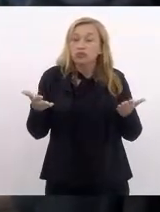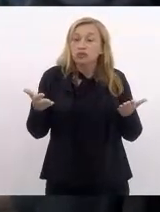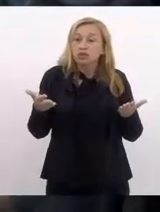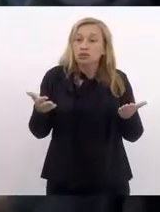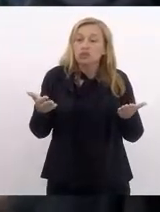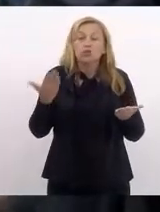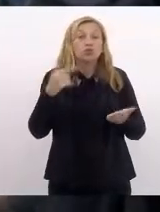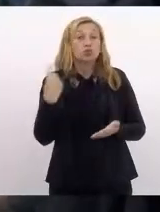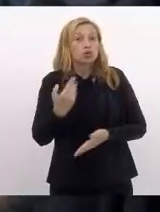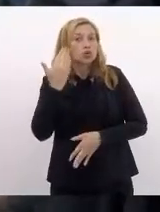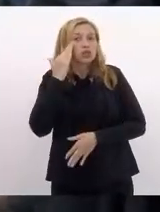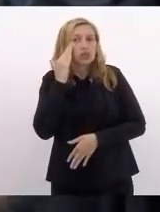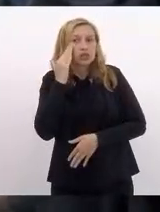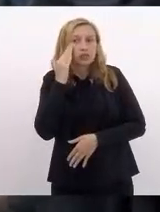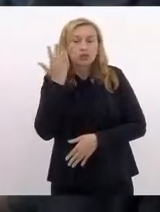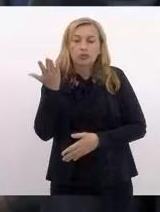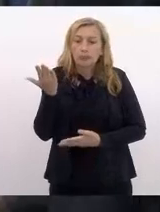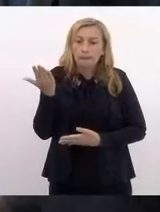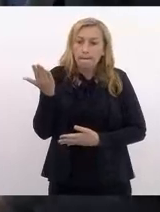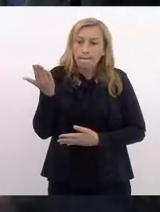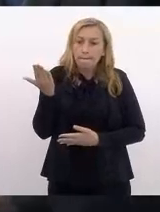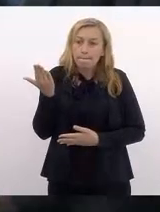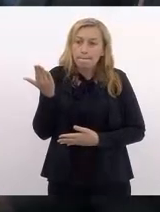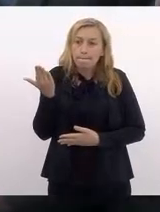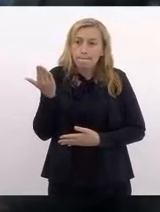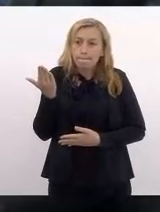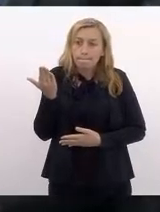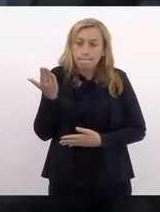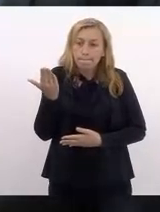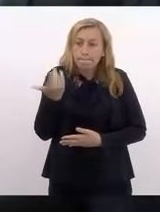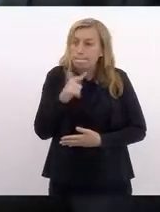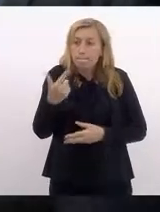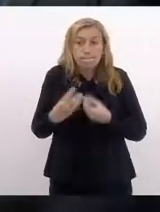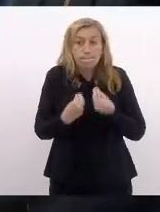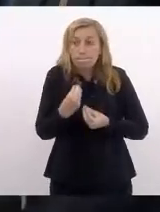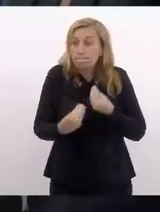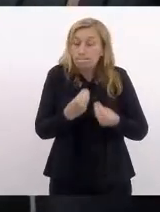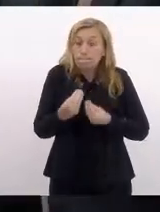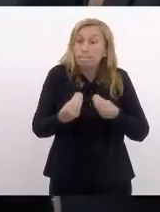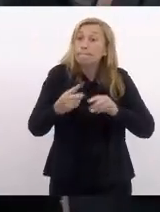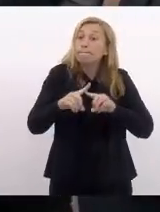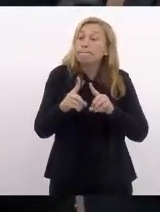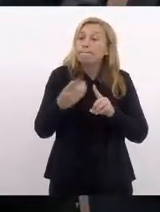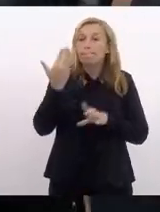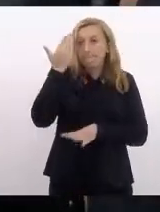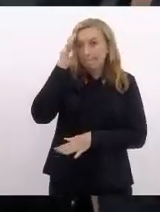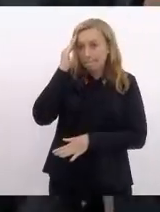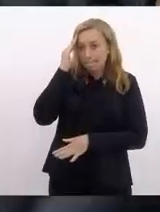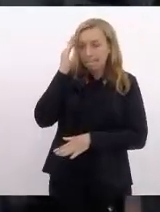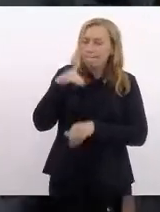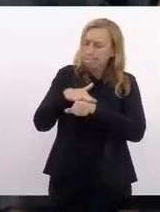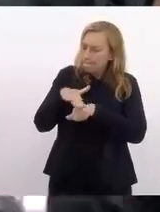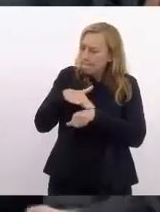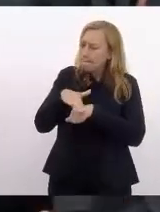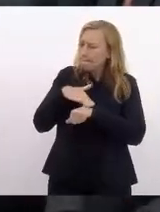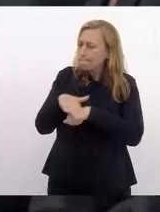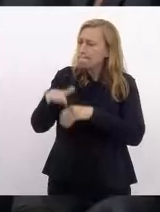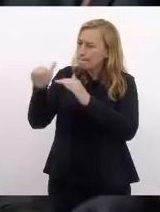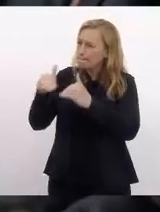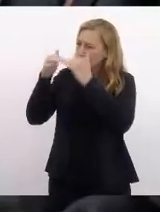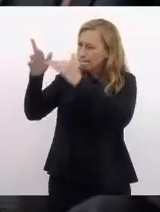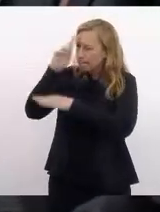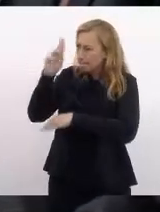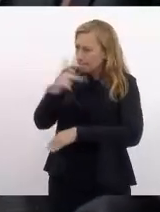no nosso entendimento era absolutamente impraticável mas não entendimento e eu conversei muito vossa